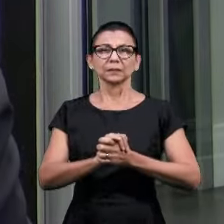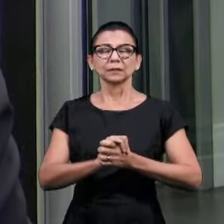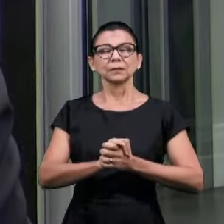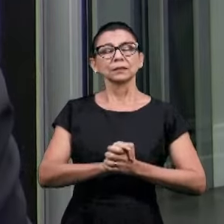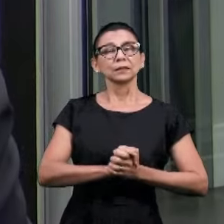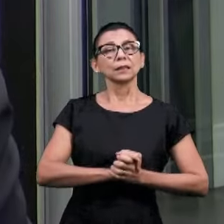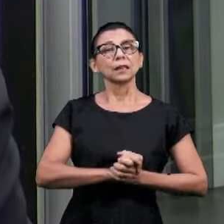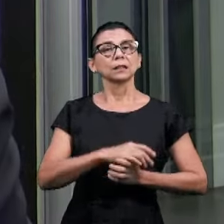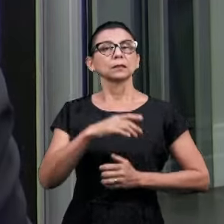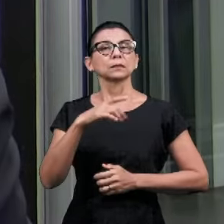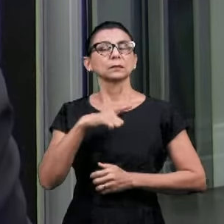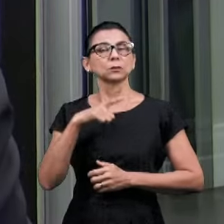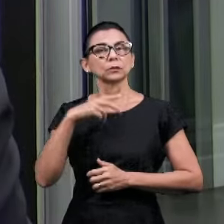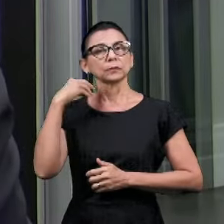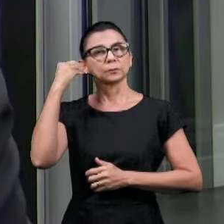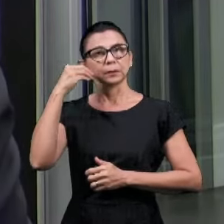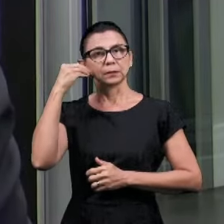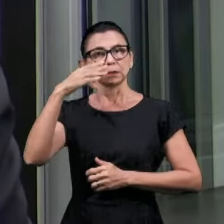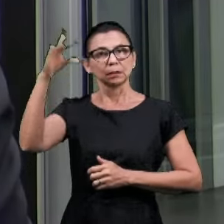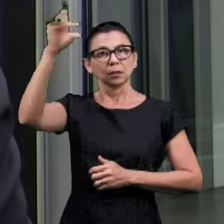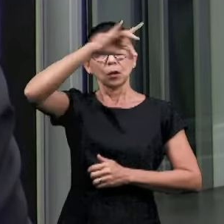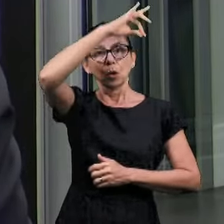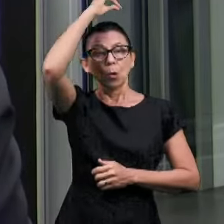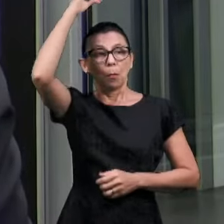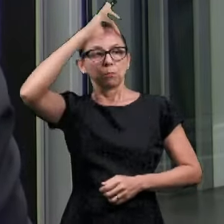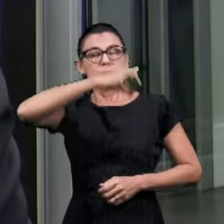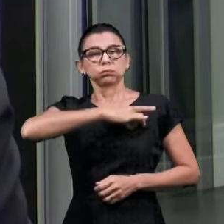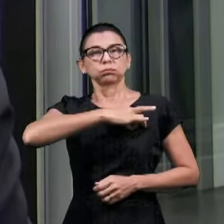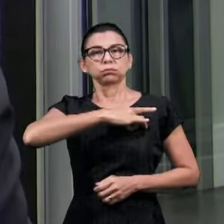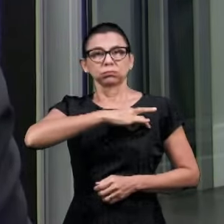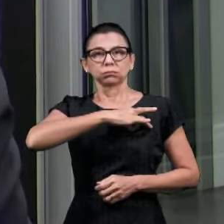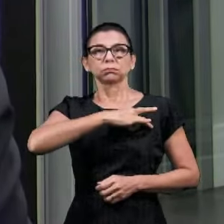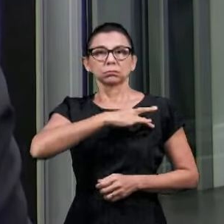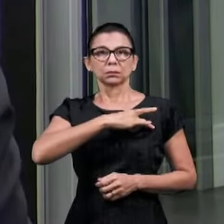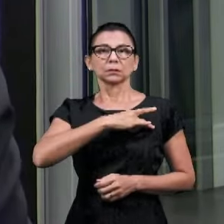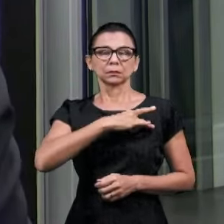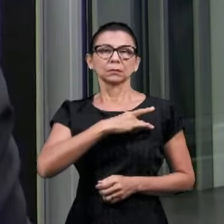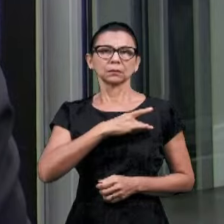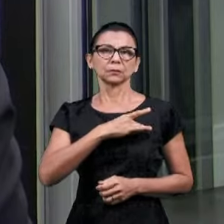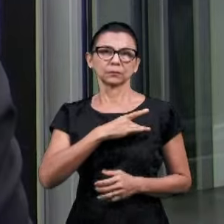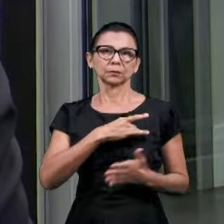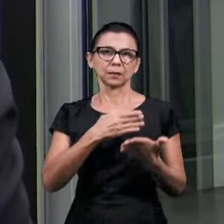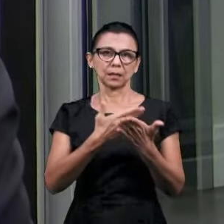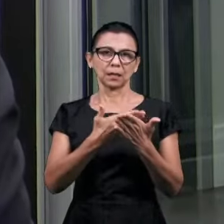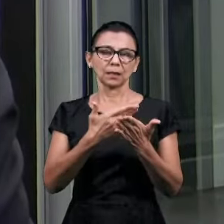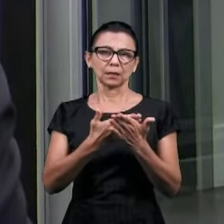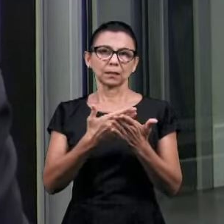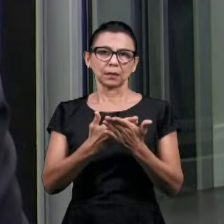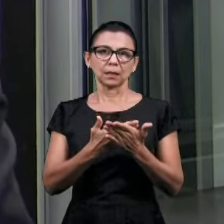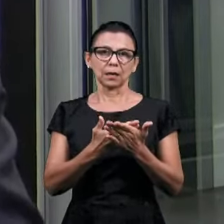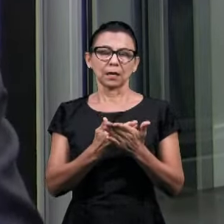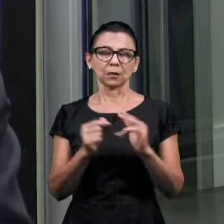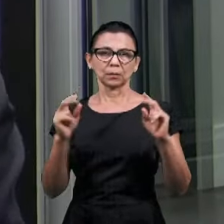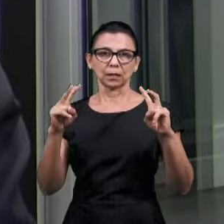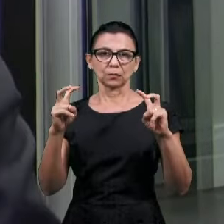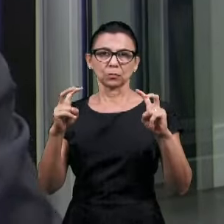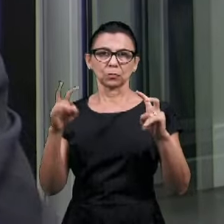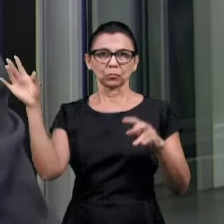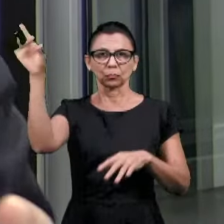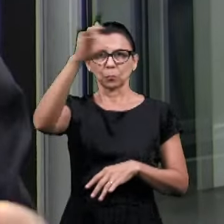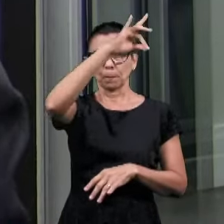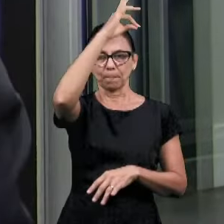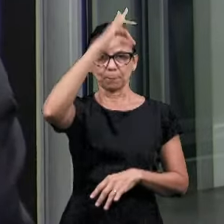batismo, né, com o Espírito Santo. Foi ali na aula de batismo com o Espírito Santo, no texto de principiante. Eu até abri o texto aqui, que